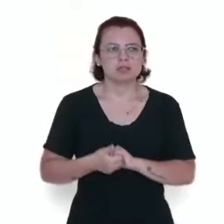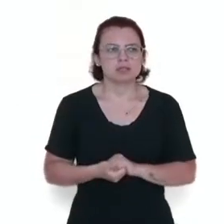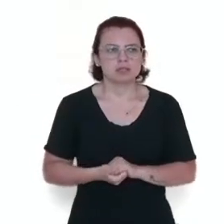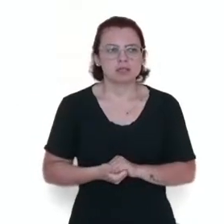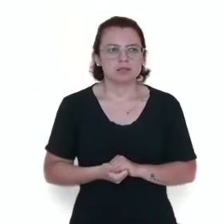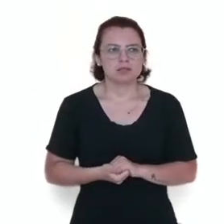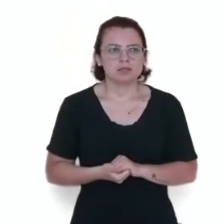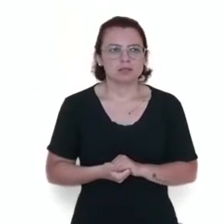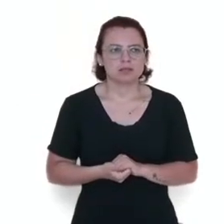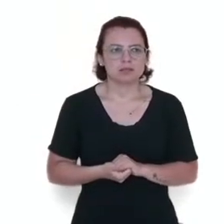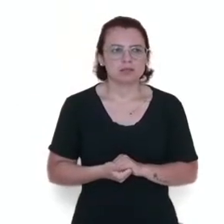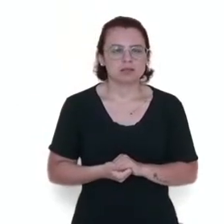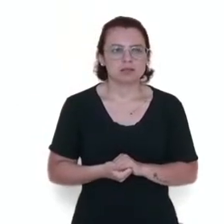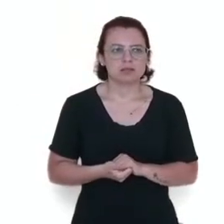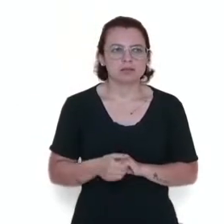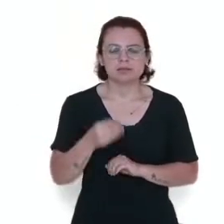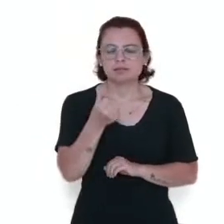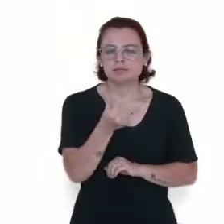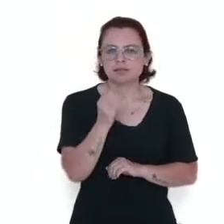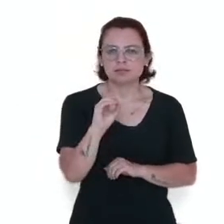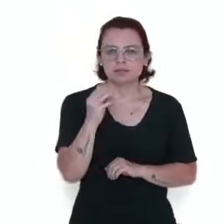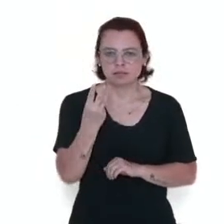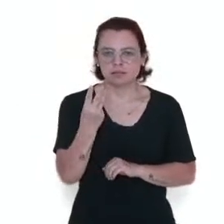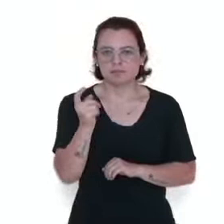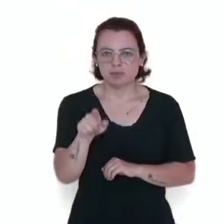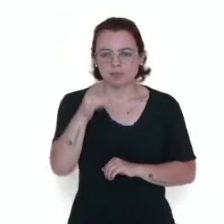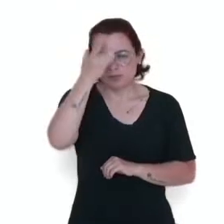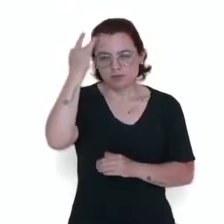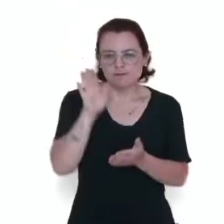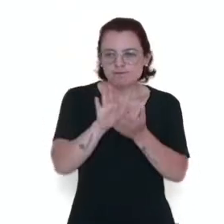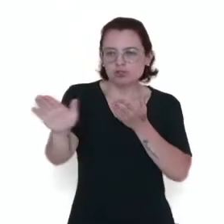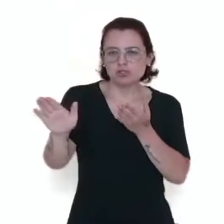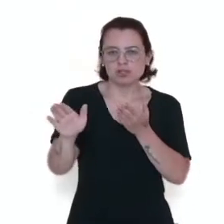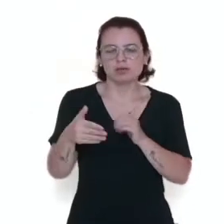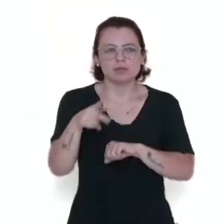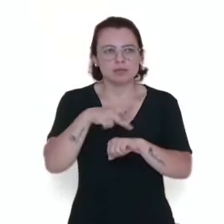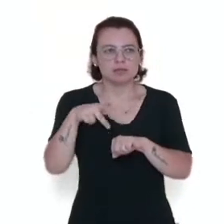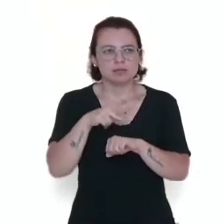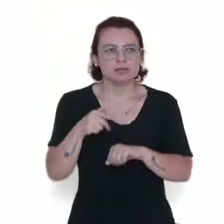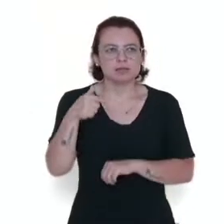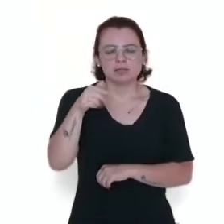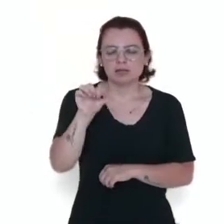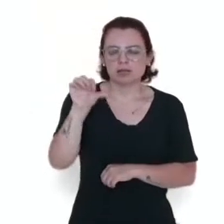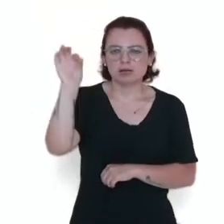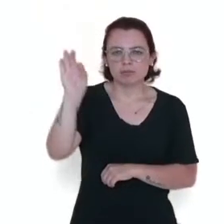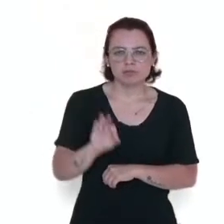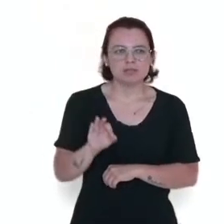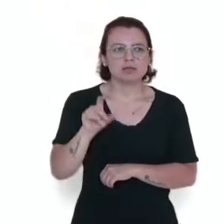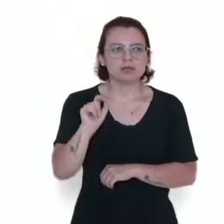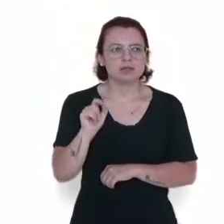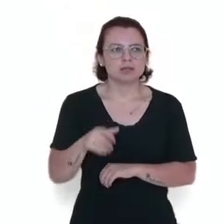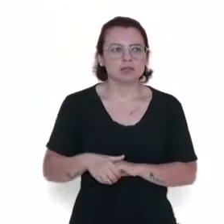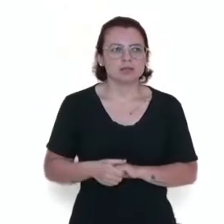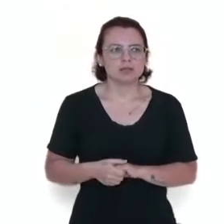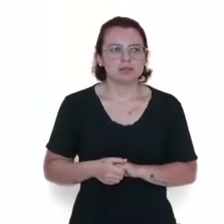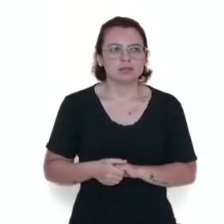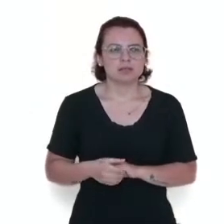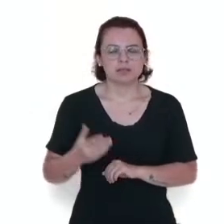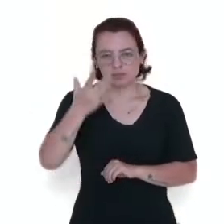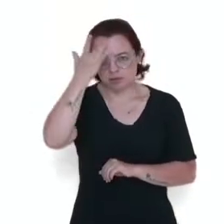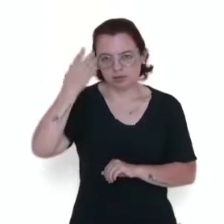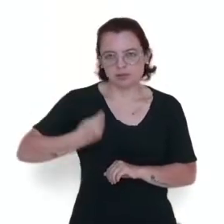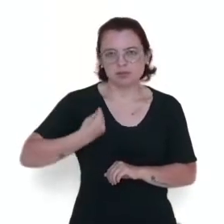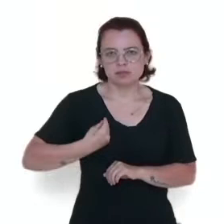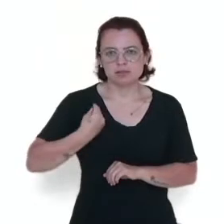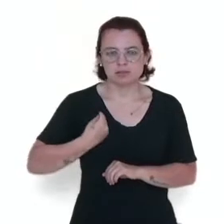melhor dizendo, 603 mil pessoas a saírem e abandonar seu país, enquanto 79% dos habitantes